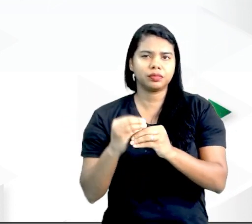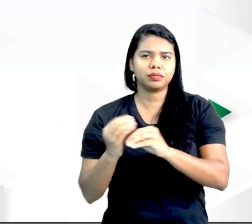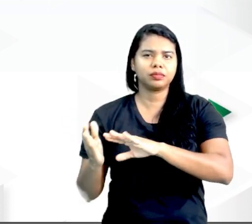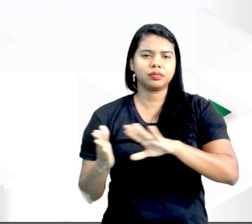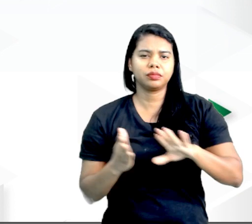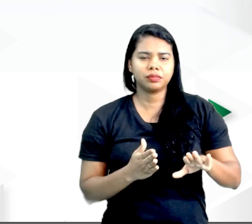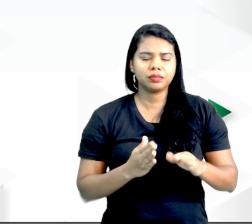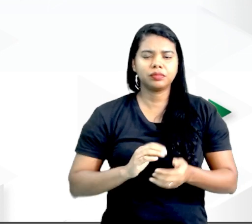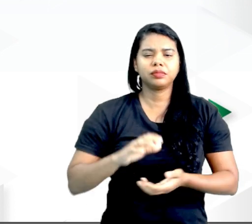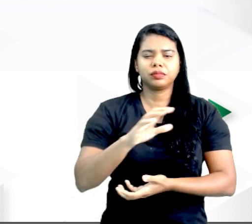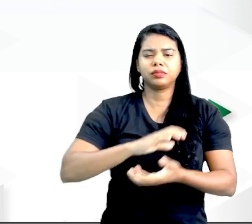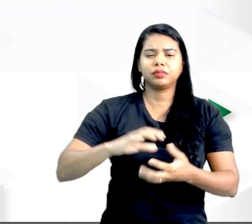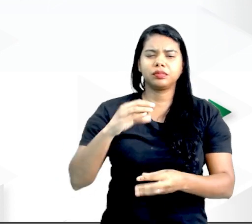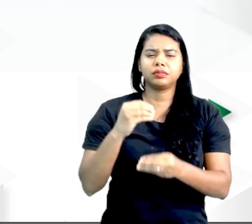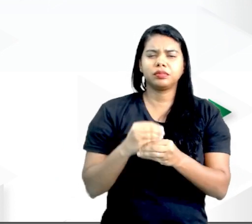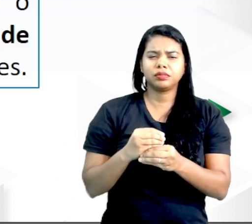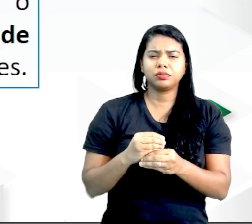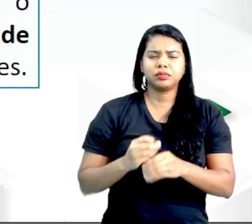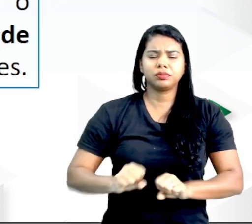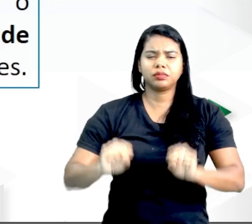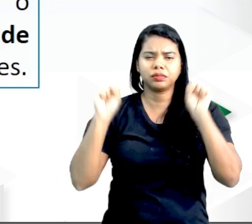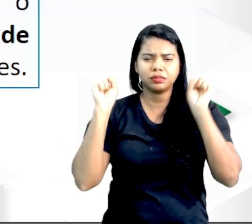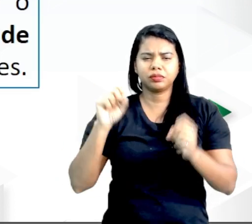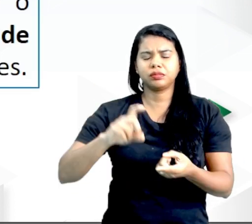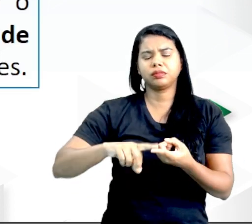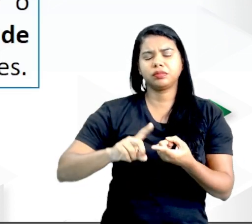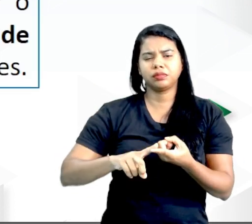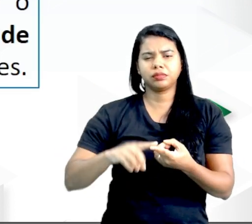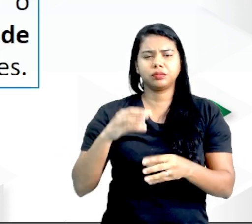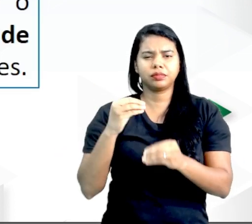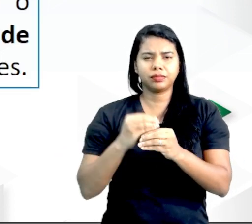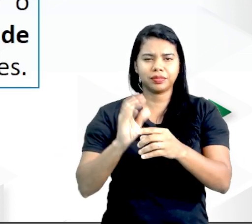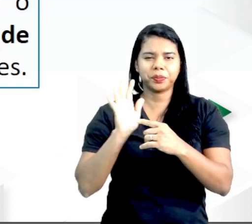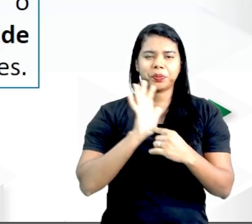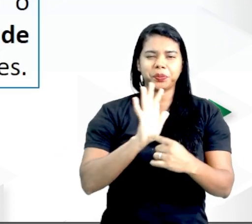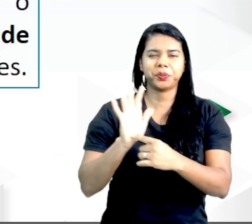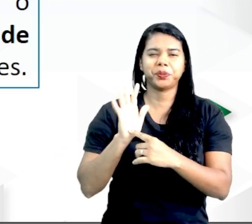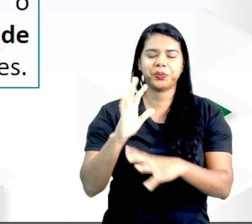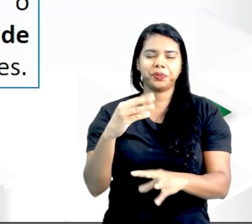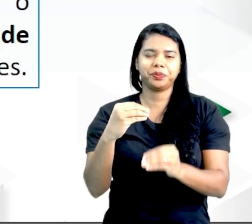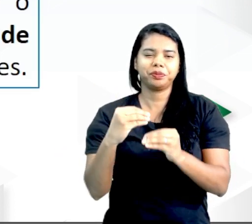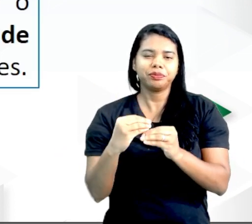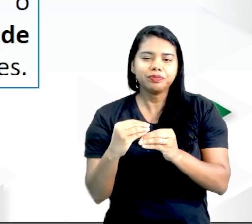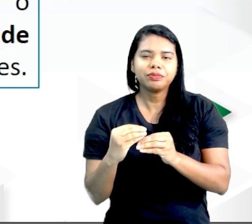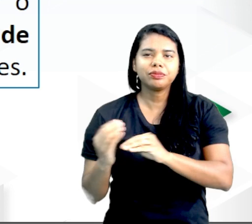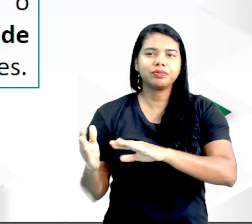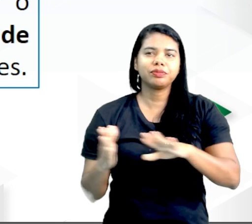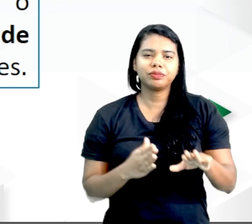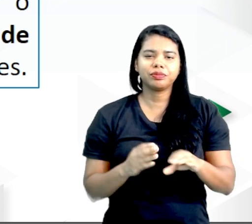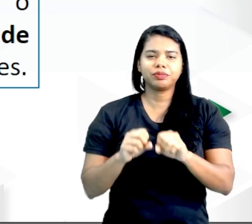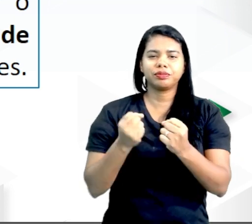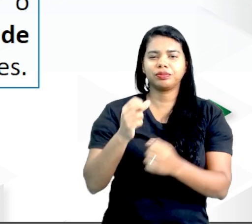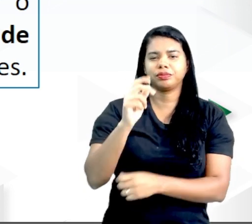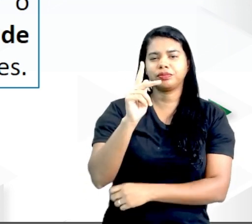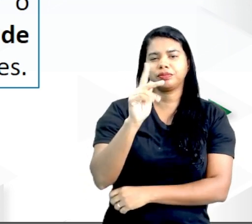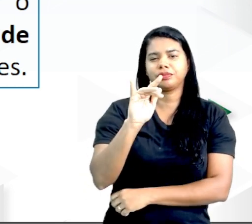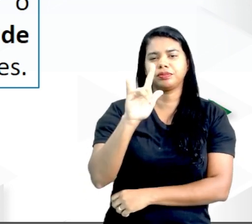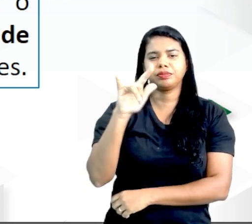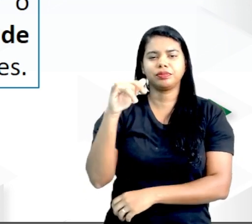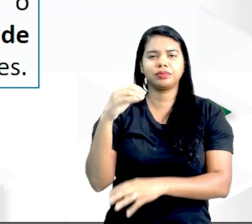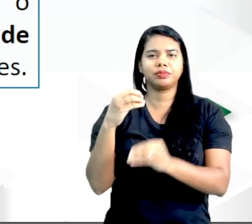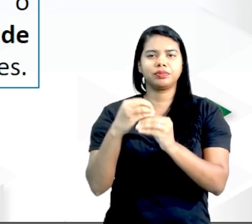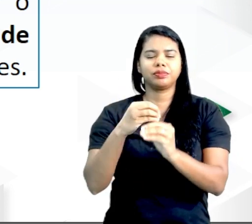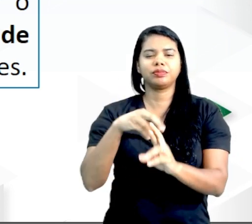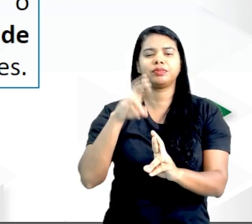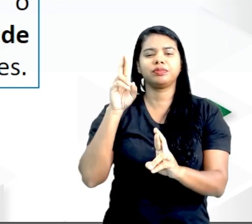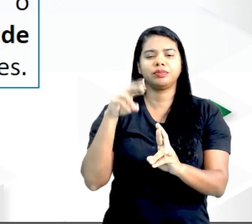Fagundes, essa revolta fortíssima trouxe, né, a revolta do quebra-quilo, uma